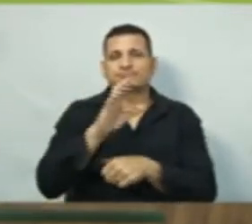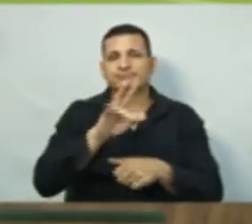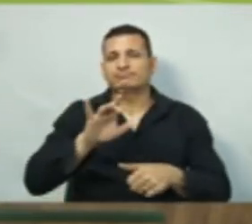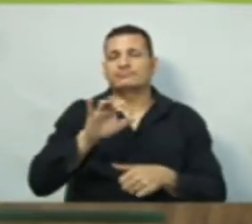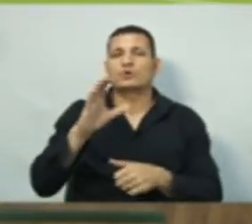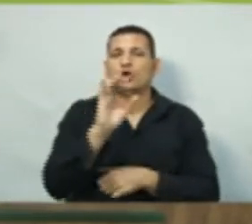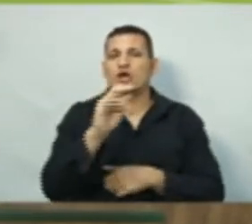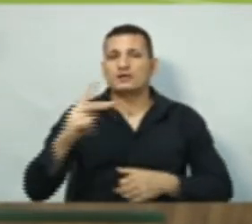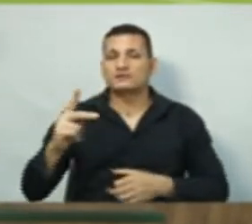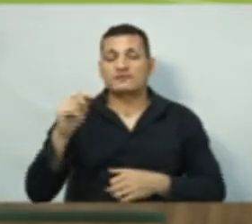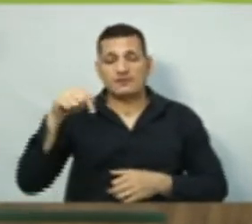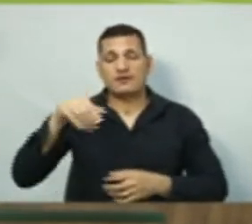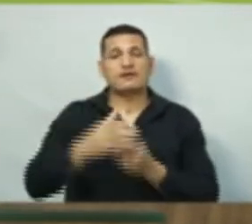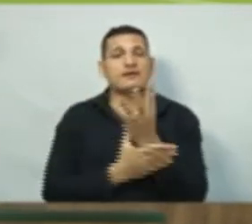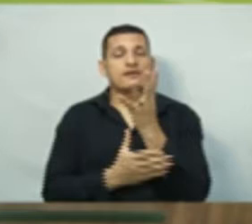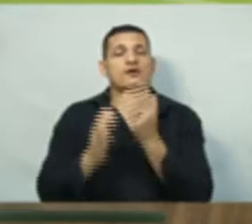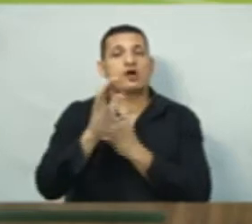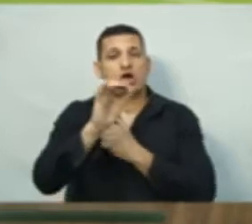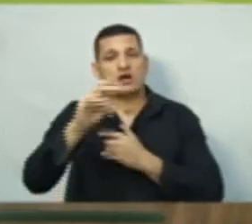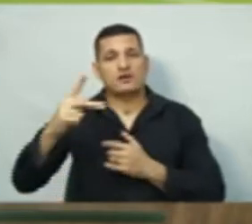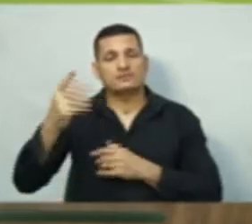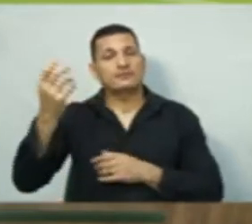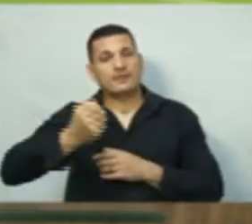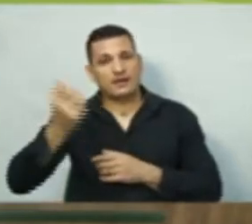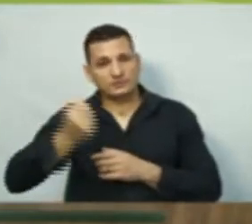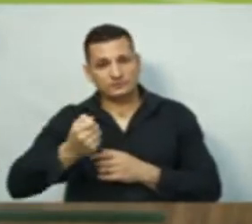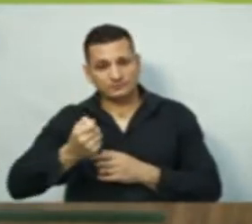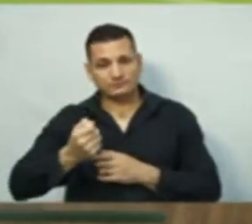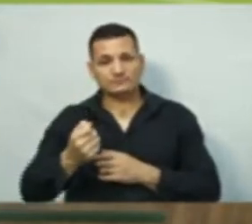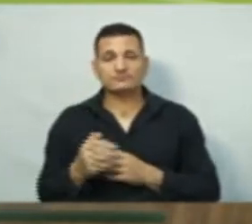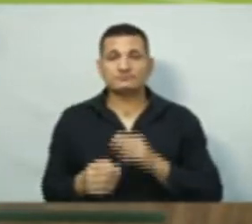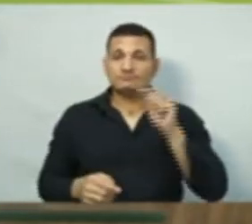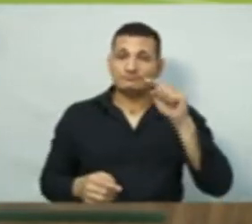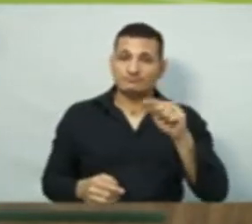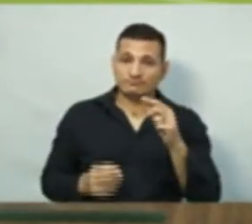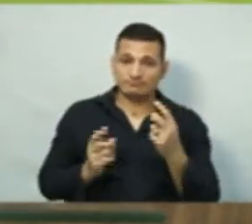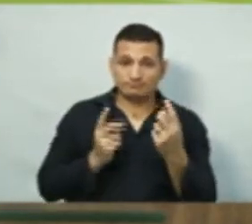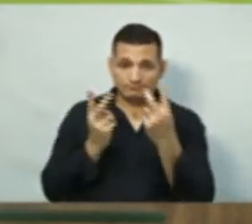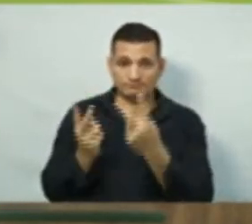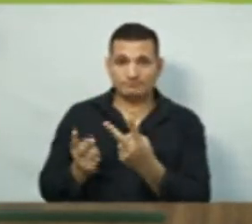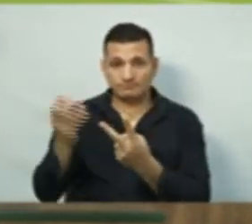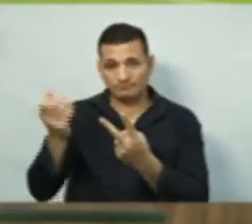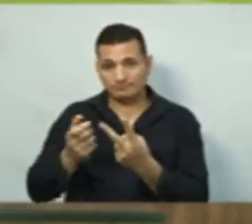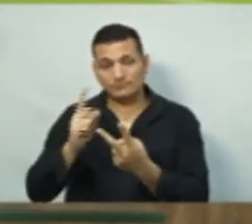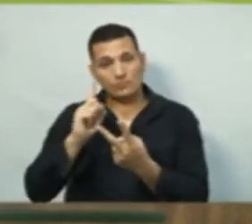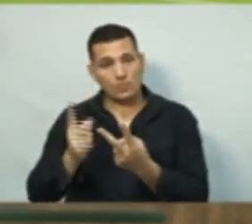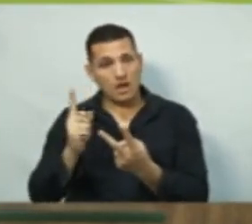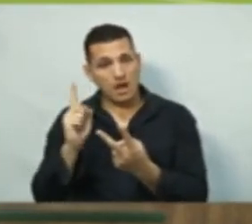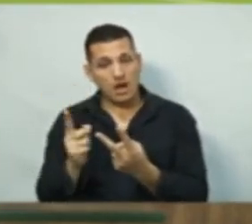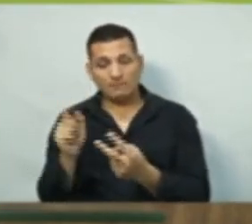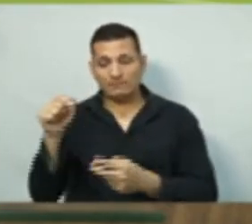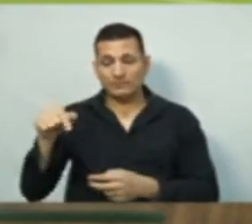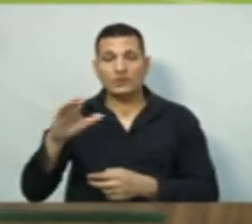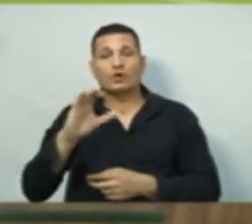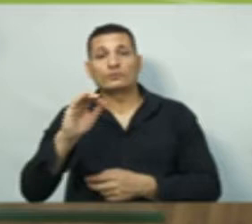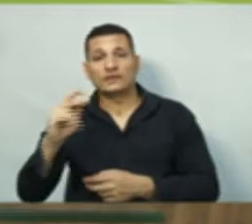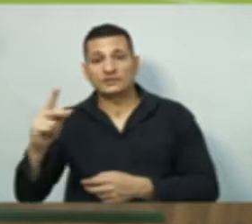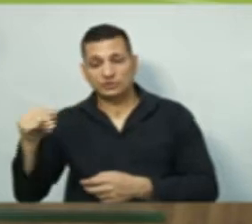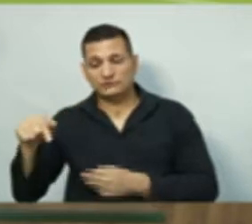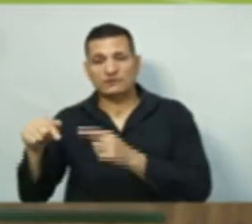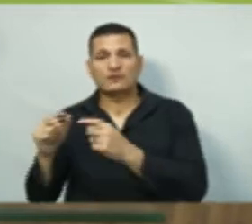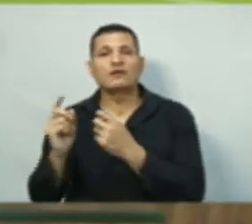aí então cria-se uma cooperativa de leite. Você vai vender o leite a R$1. A cooperativa vai vender